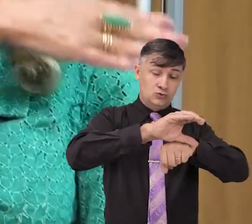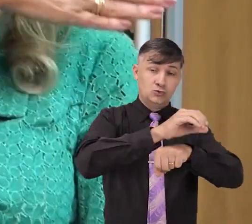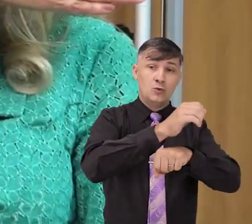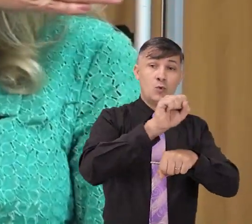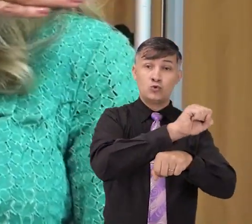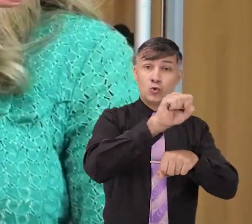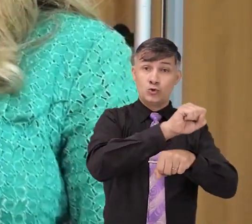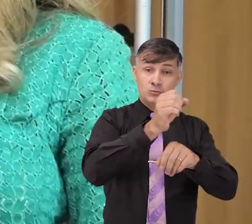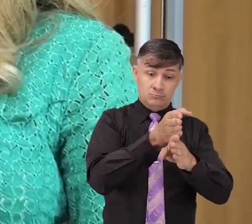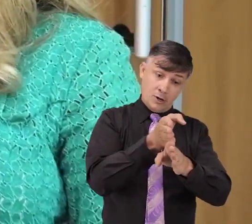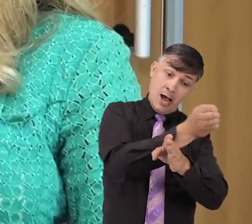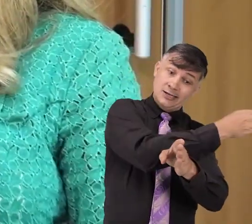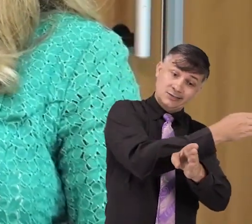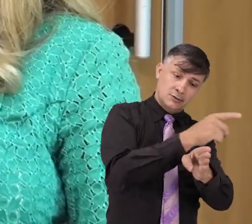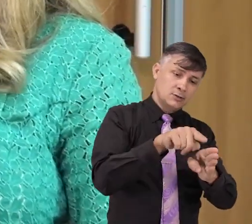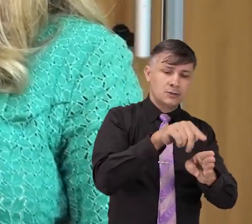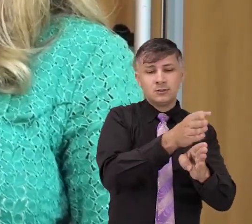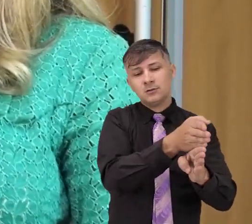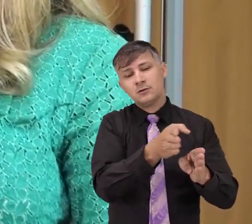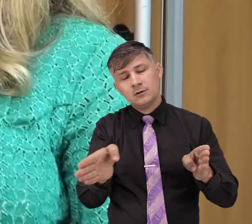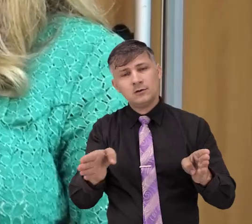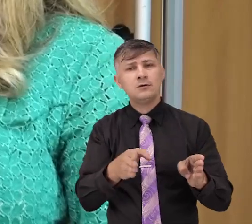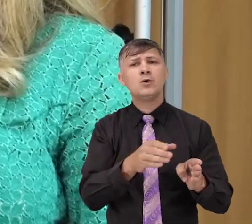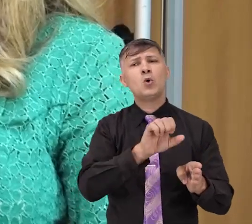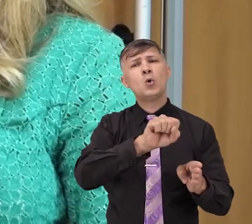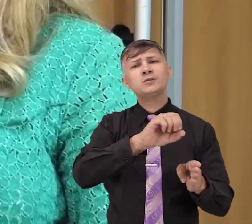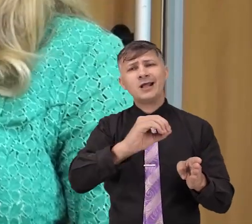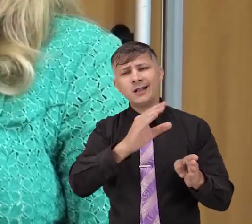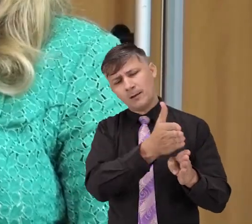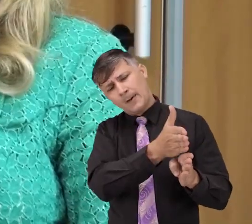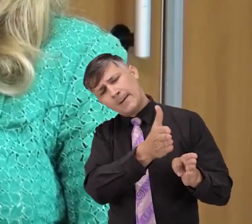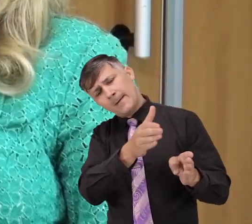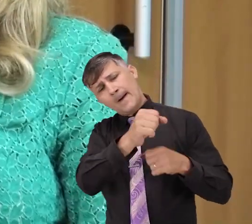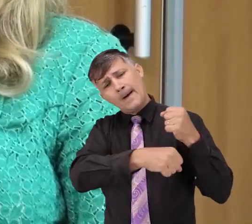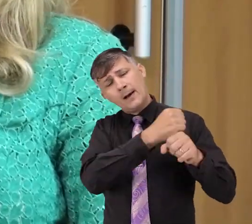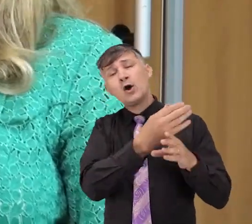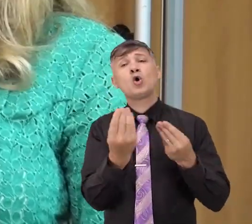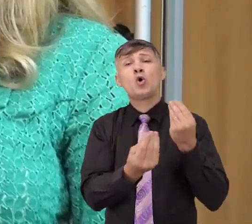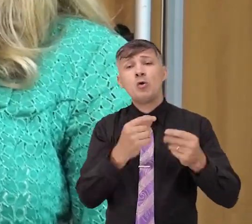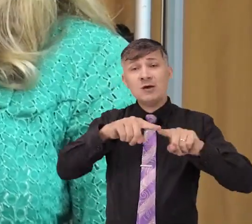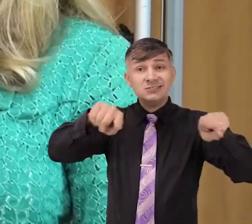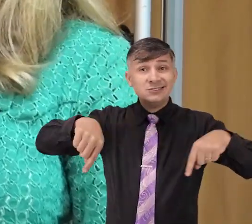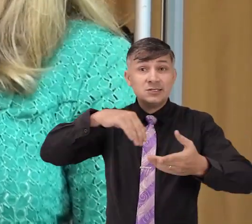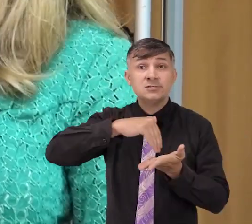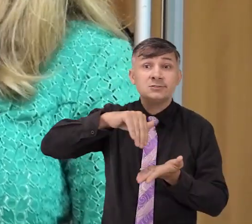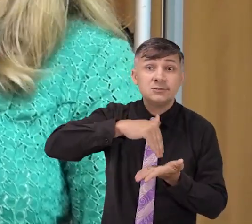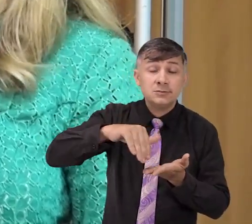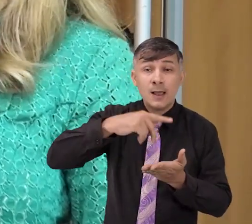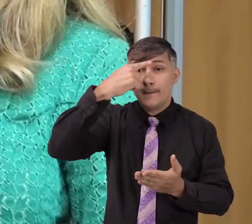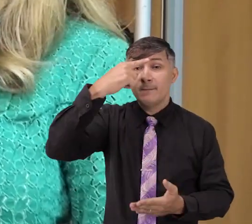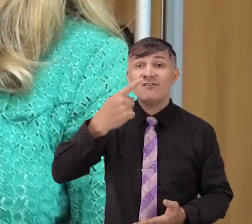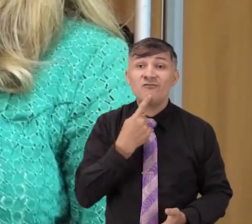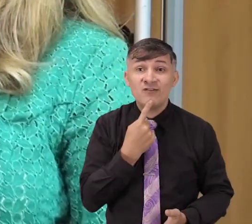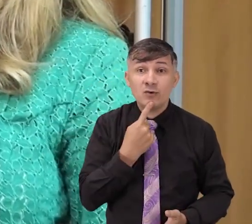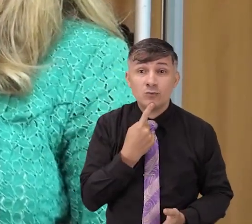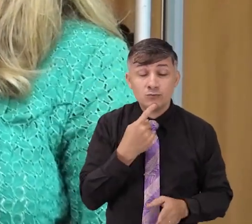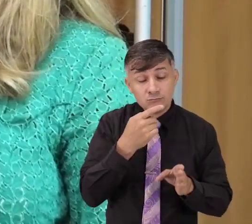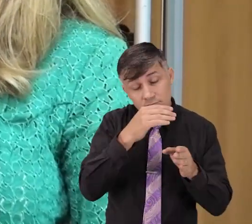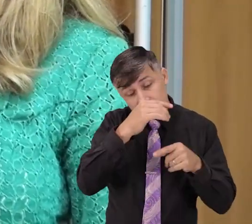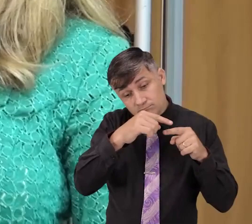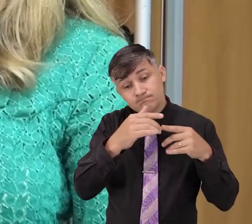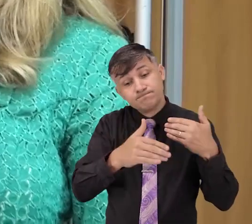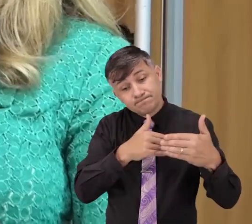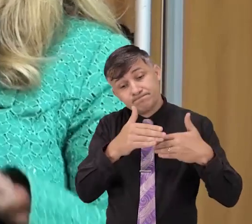ela fez... Como é que eram os escritórios? Como é que era o perfil dos escritórios, né? E sobre essas dificuldades de